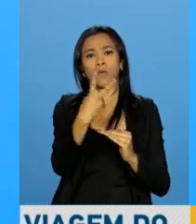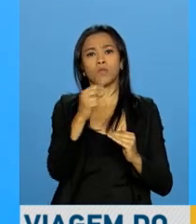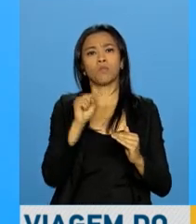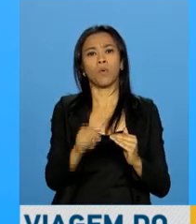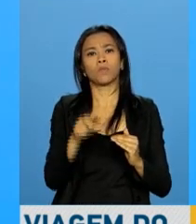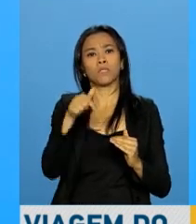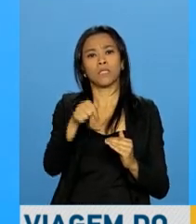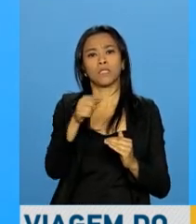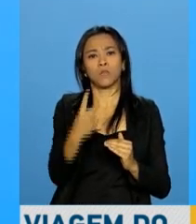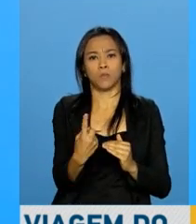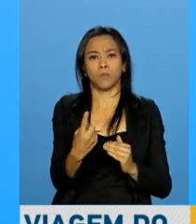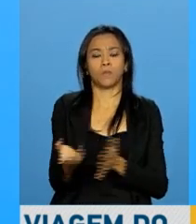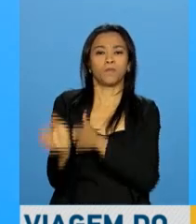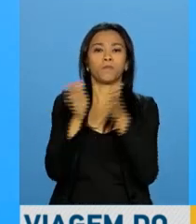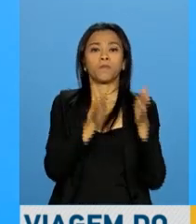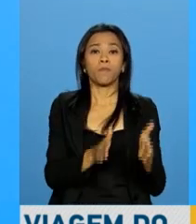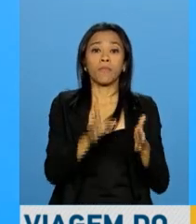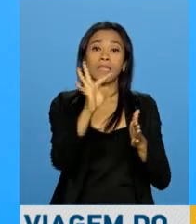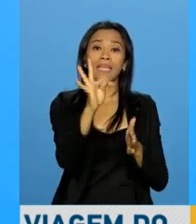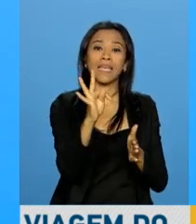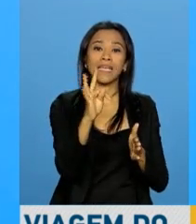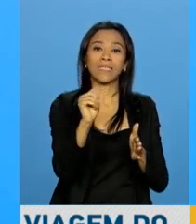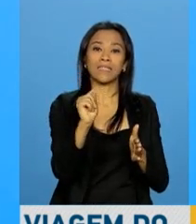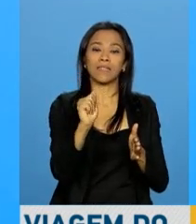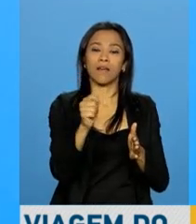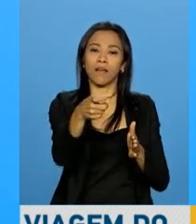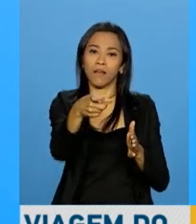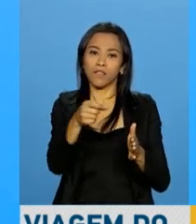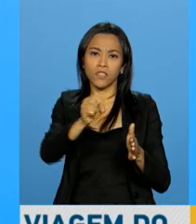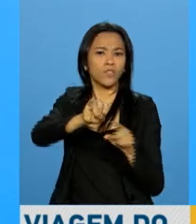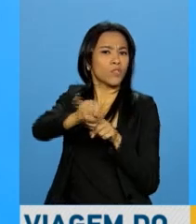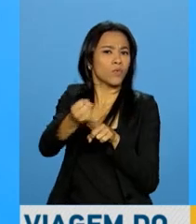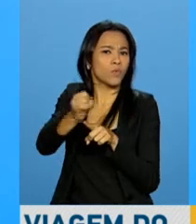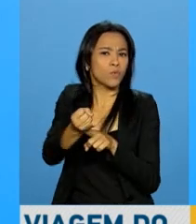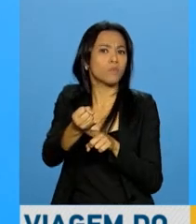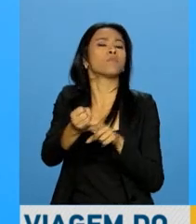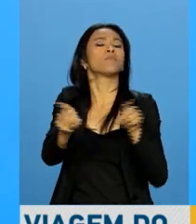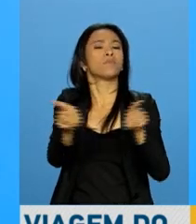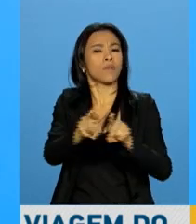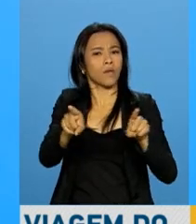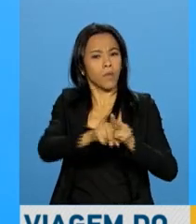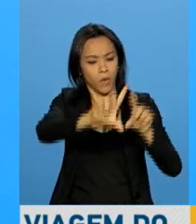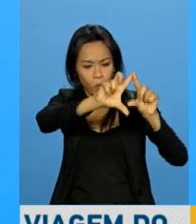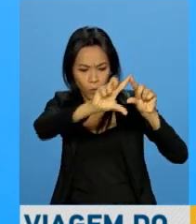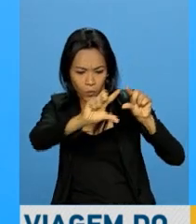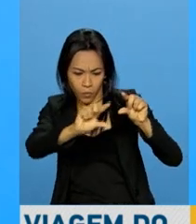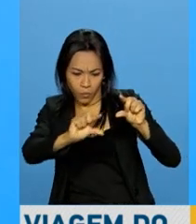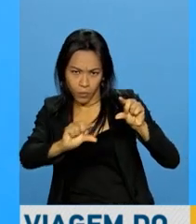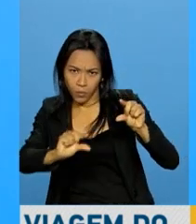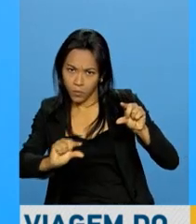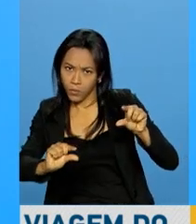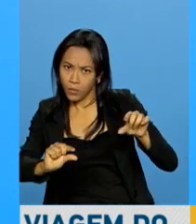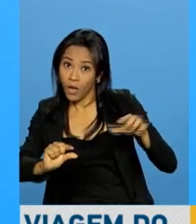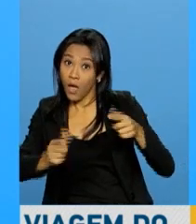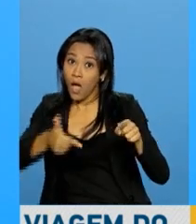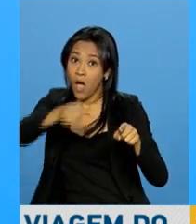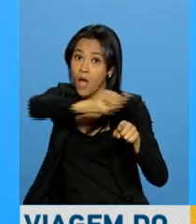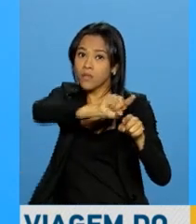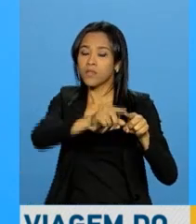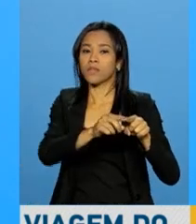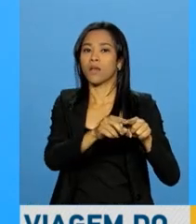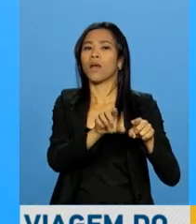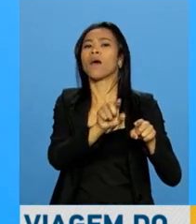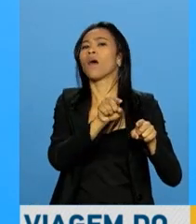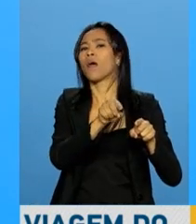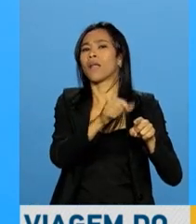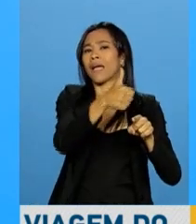2,71%. A taxa básica de juros recuou a um dígito, era de dois dígitos,